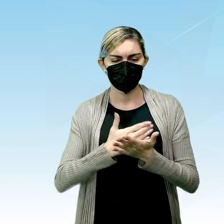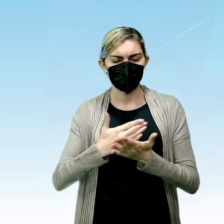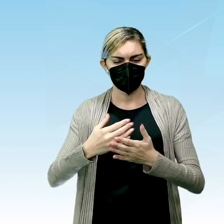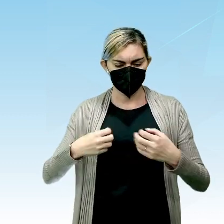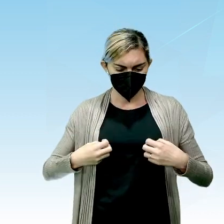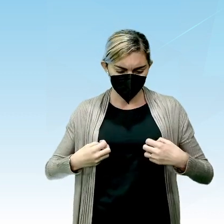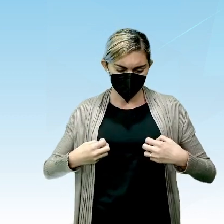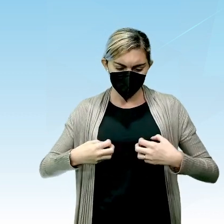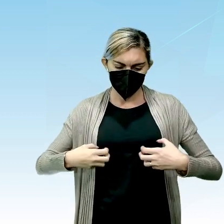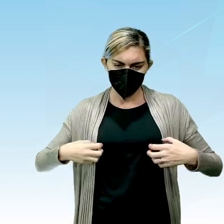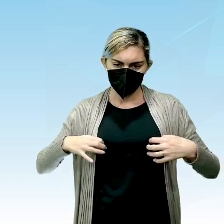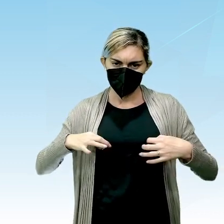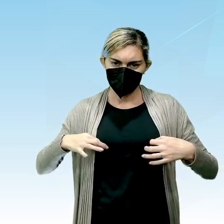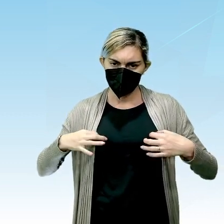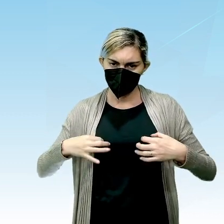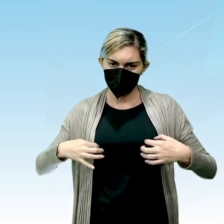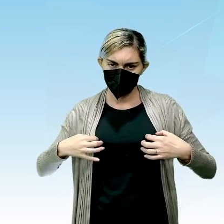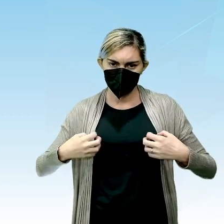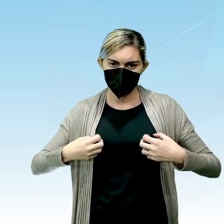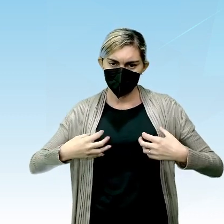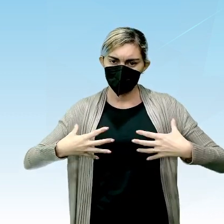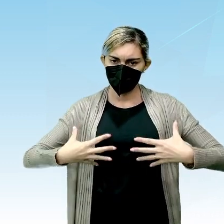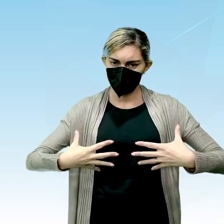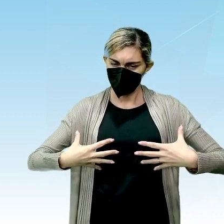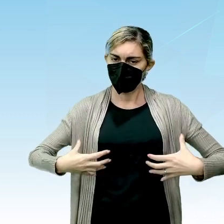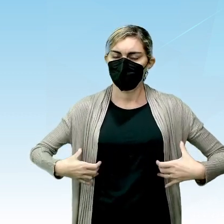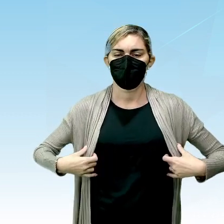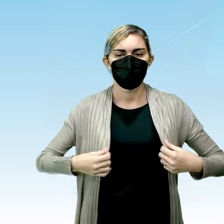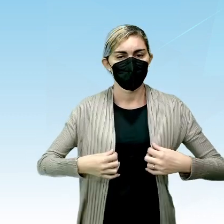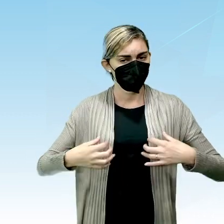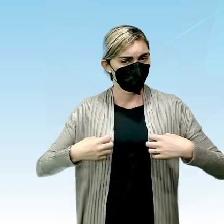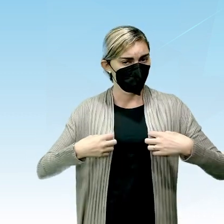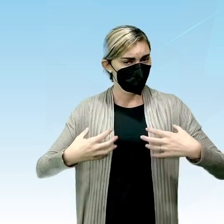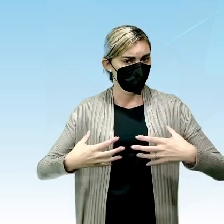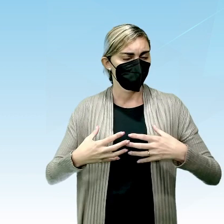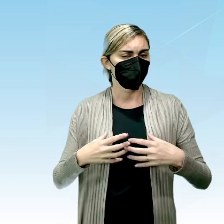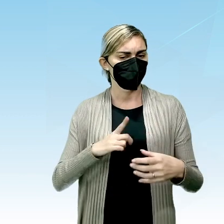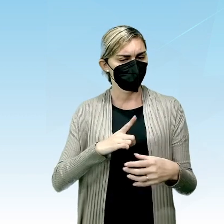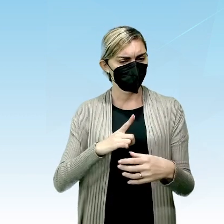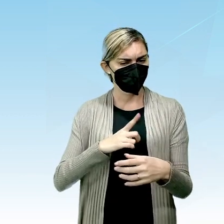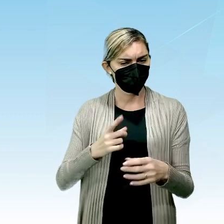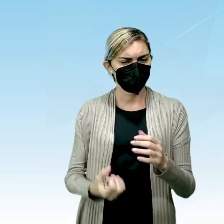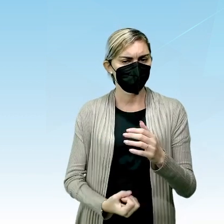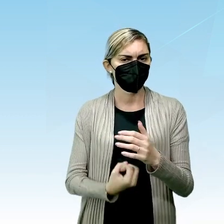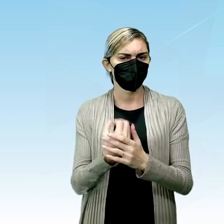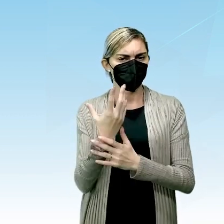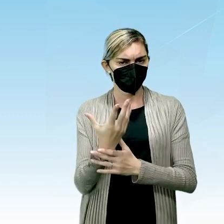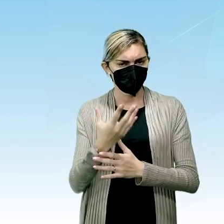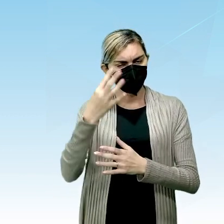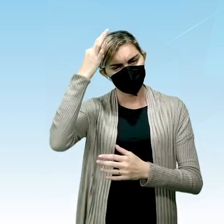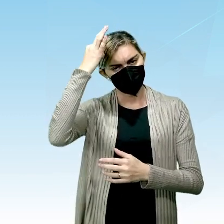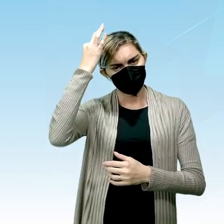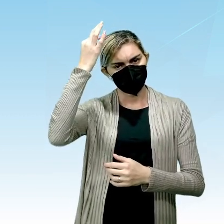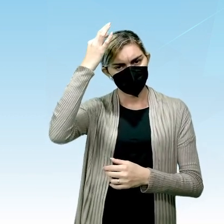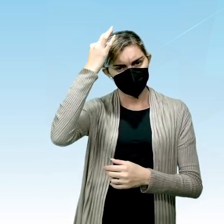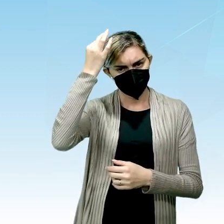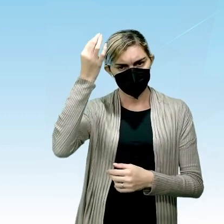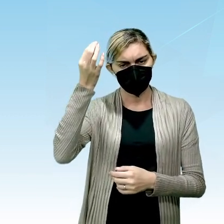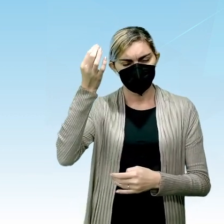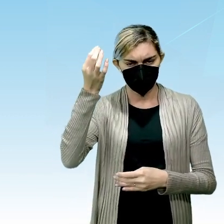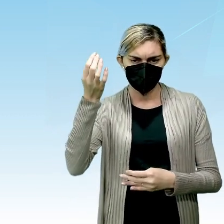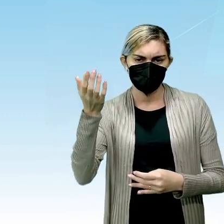da auréola da mama, que é um pouco dolorido ao toque. Existe também o surgimento dos pelos pubianos, no caso,